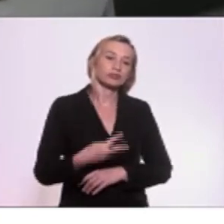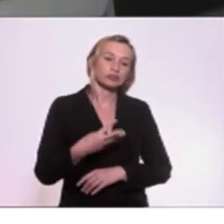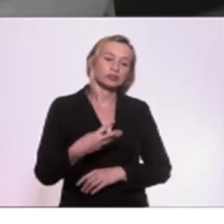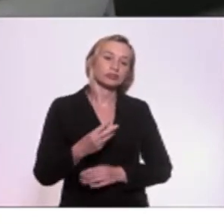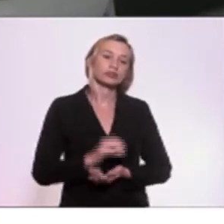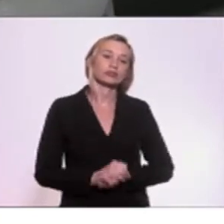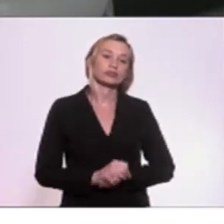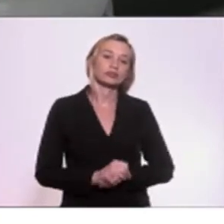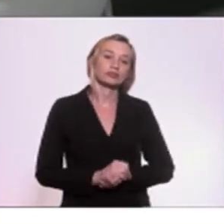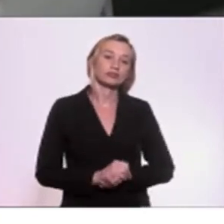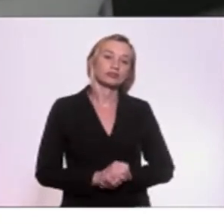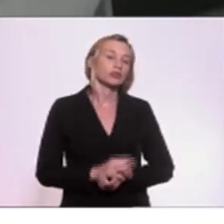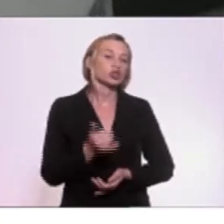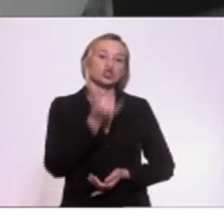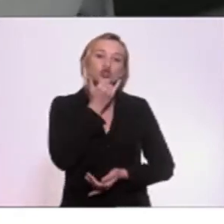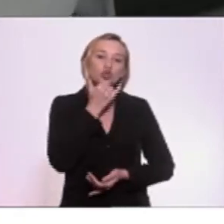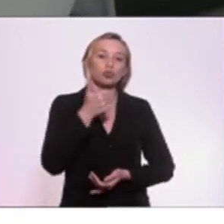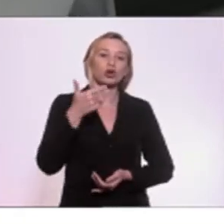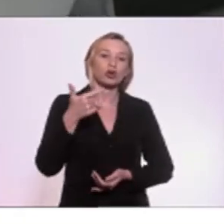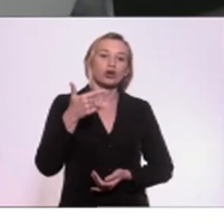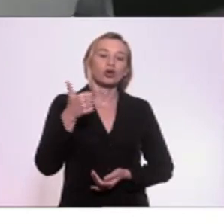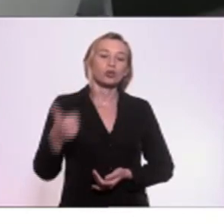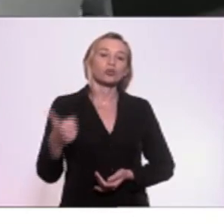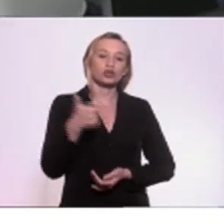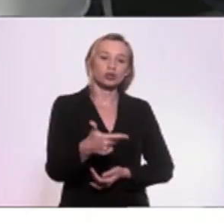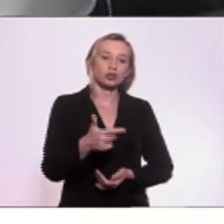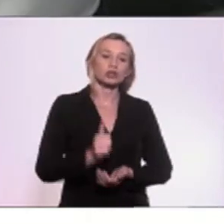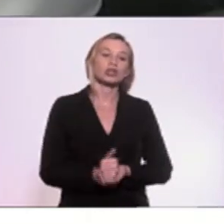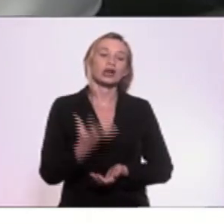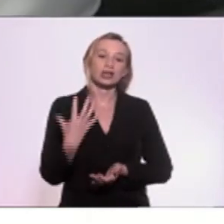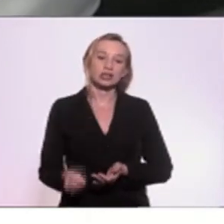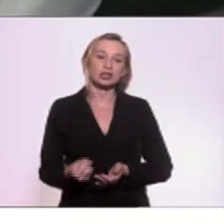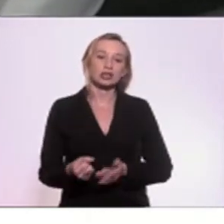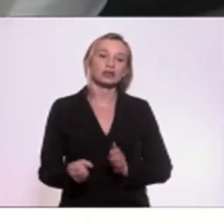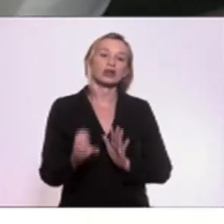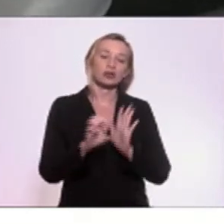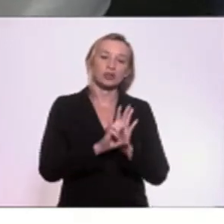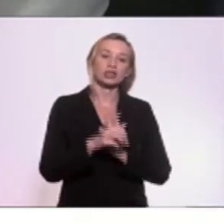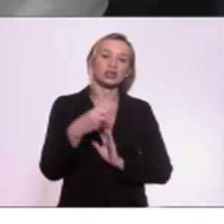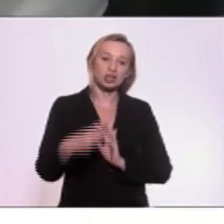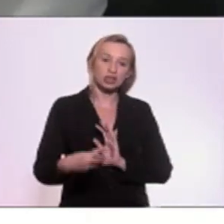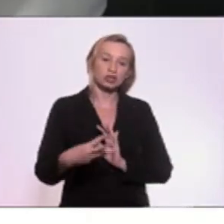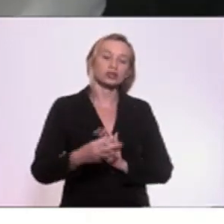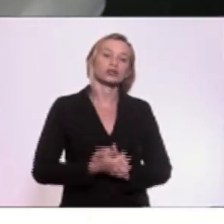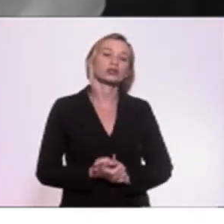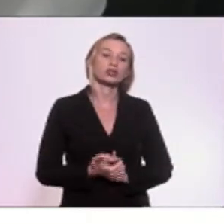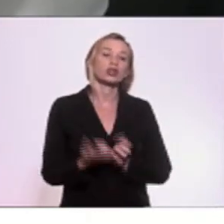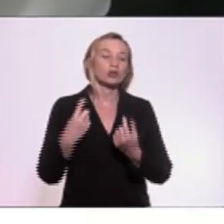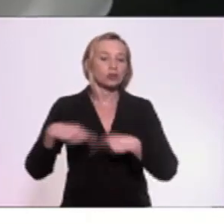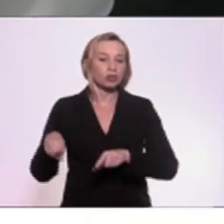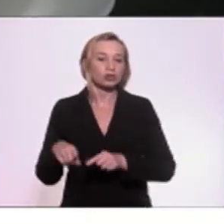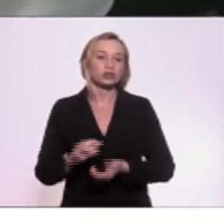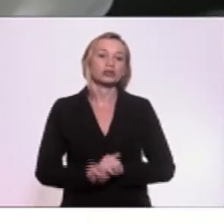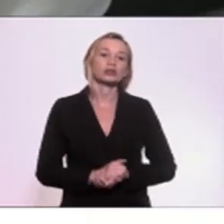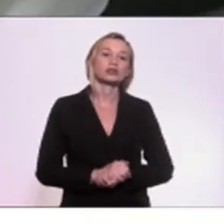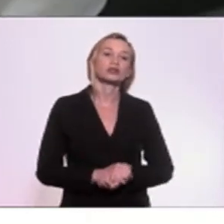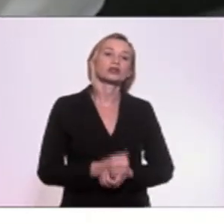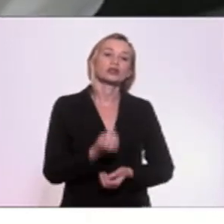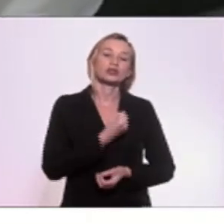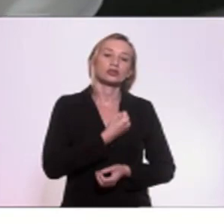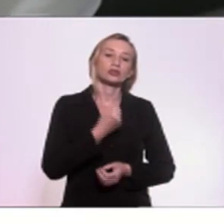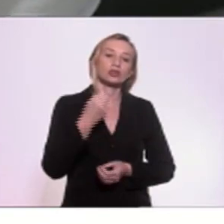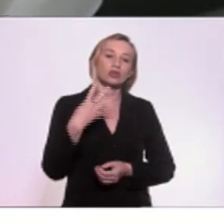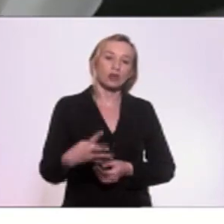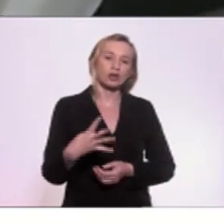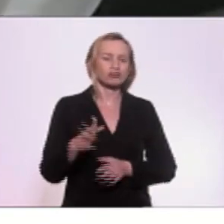3, não, 1 e 2, favorável à emenda 3, Contrário à emenda 4.